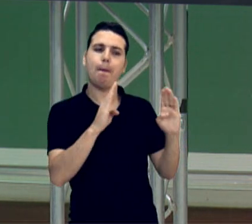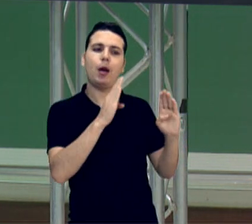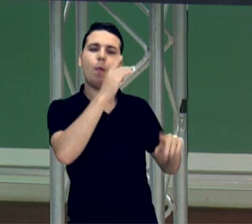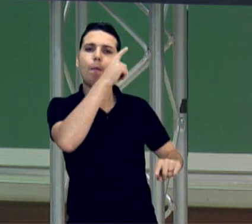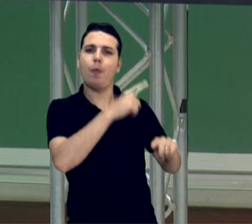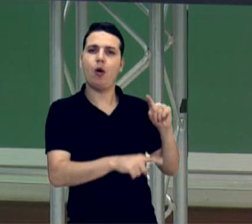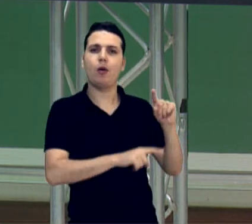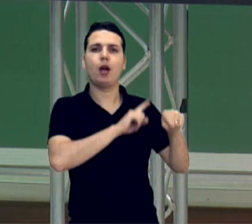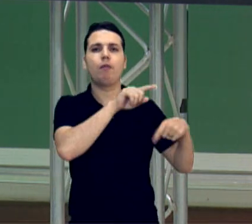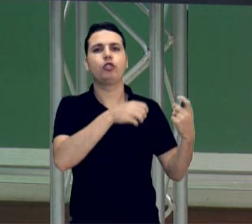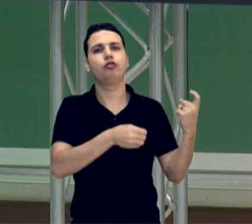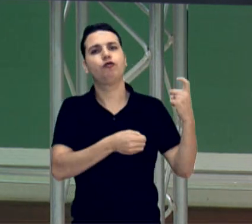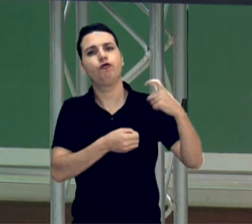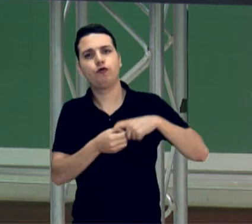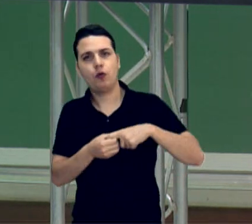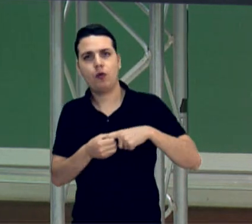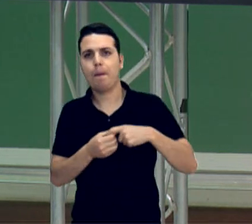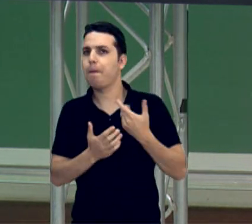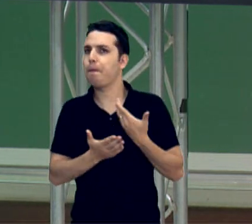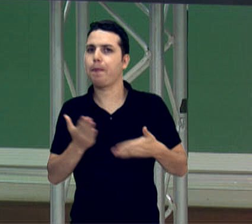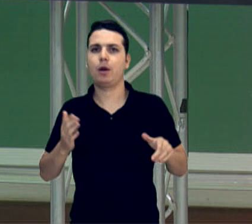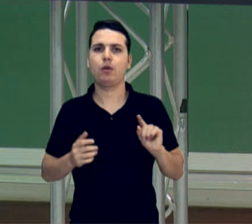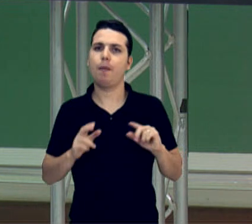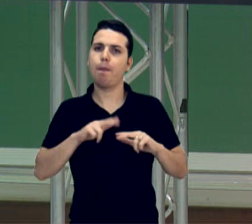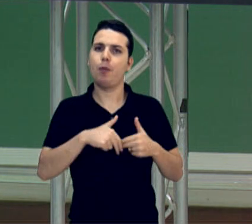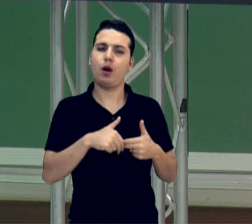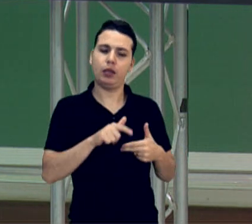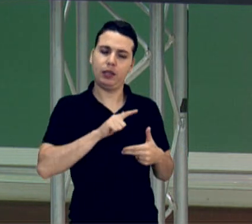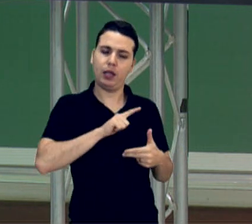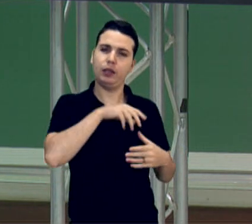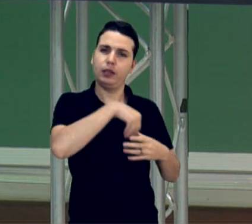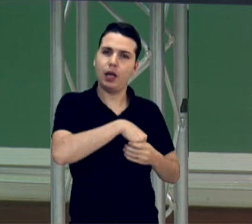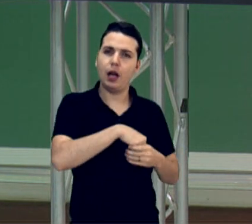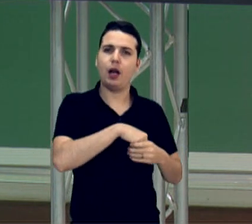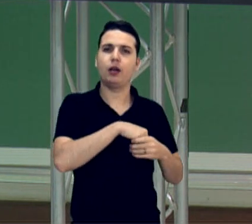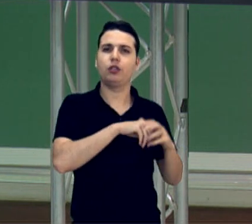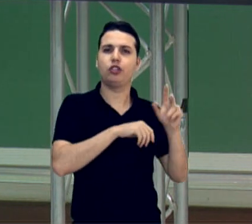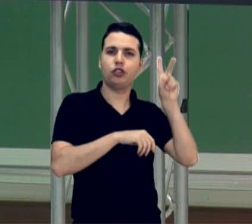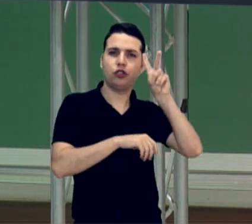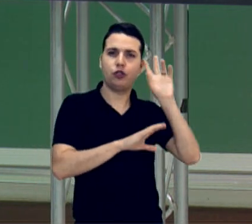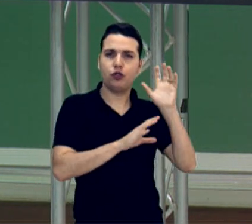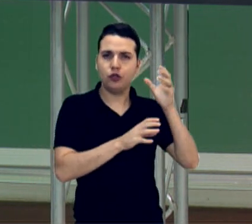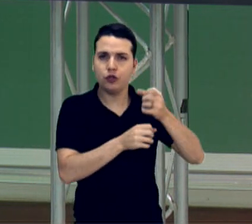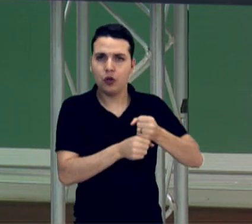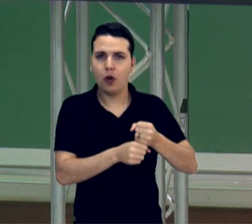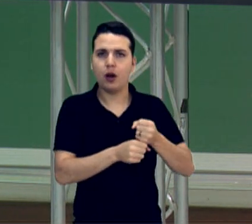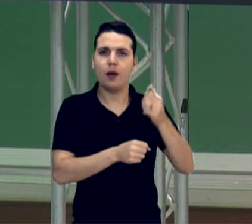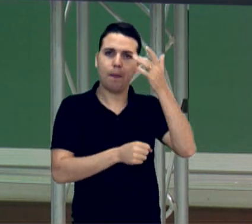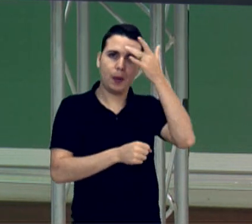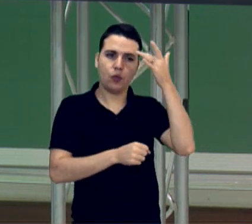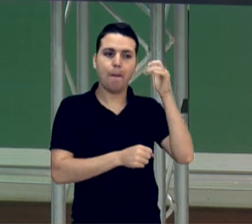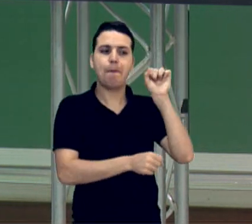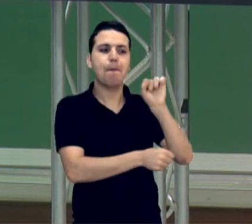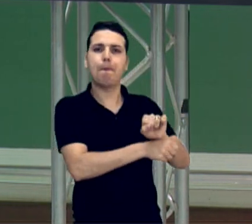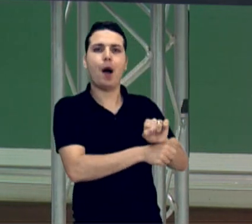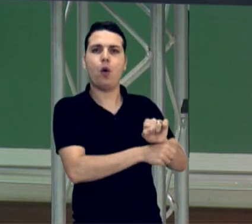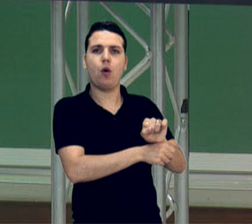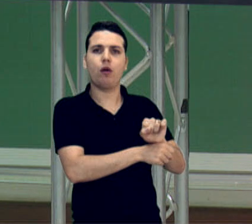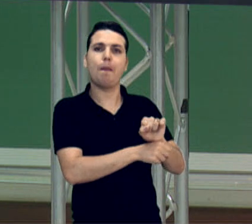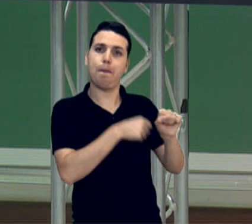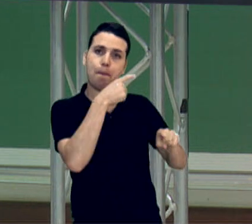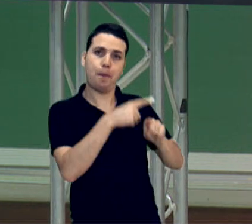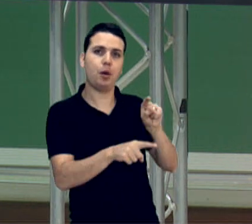época, voltou, não se perdeu porque houve o resgate histórico, cultural, as pessoas não pararam de praticar.